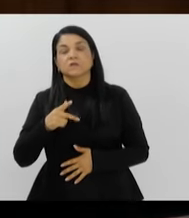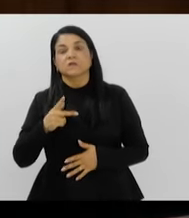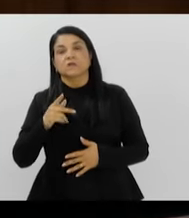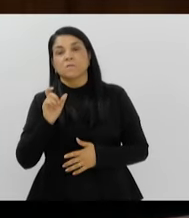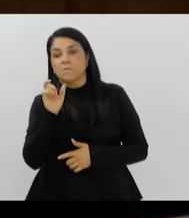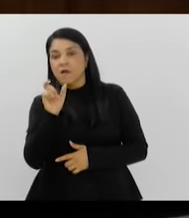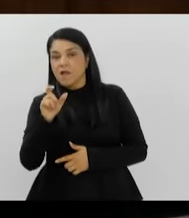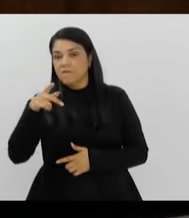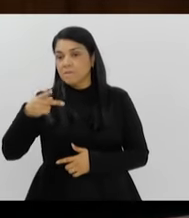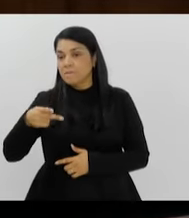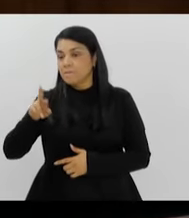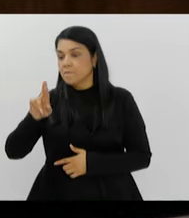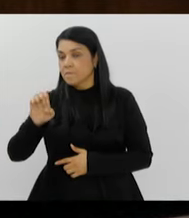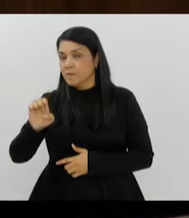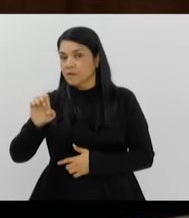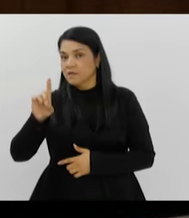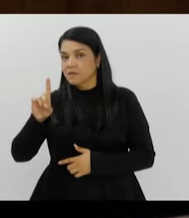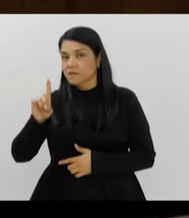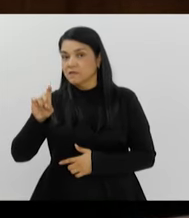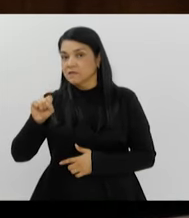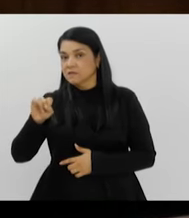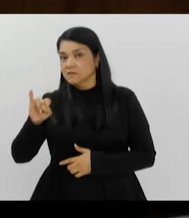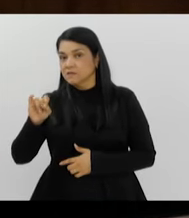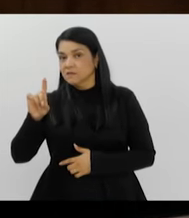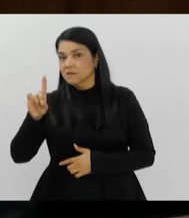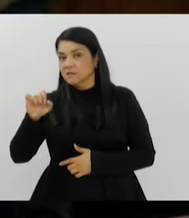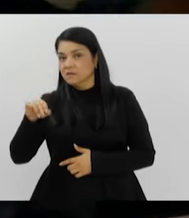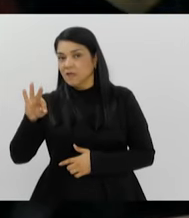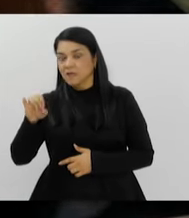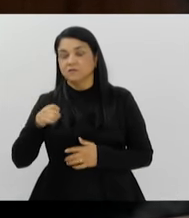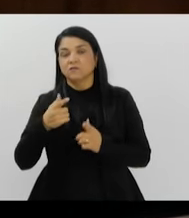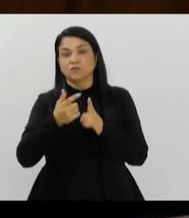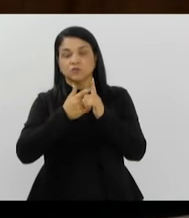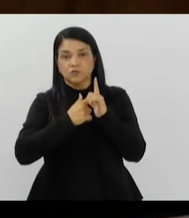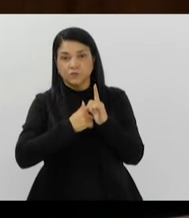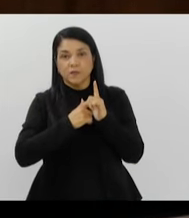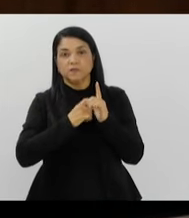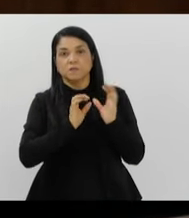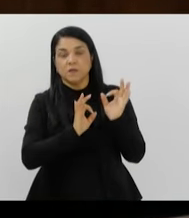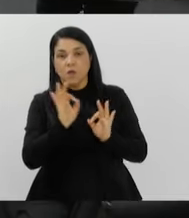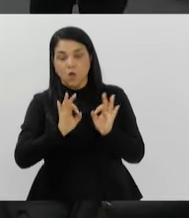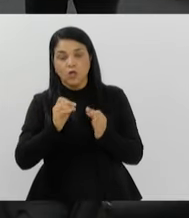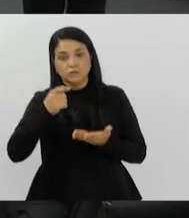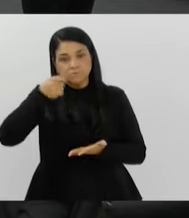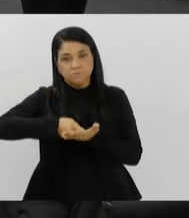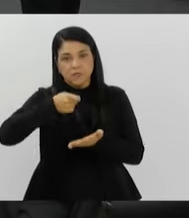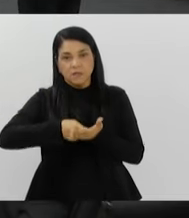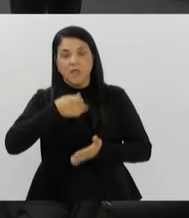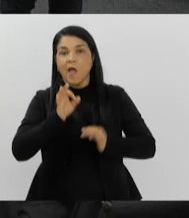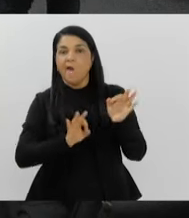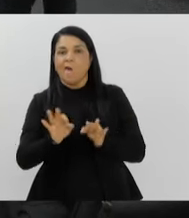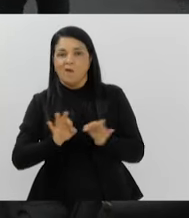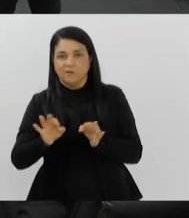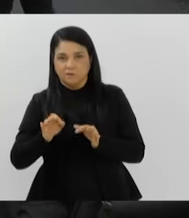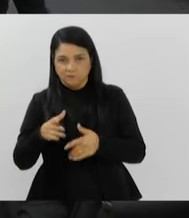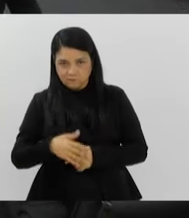a casa, suspende pela ordem e mantém pela questão de ordem.